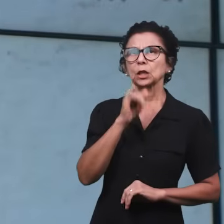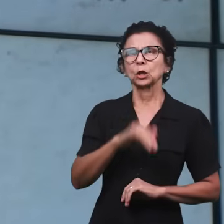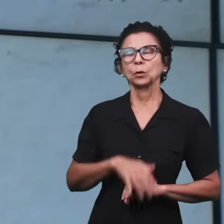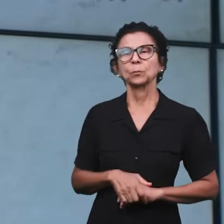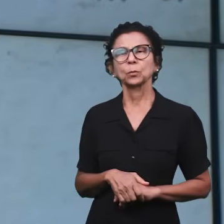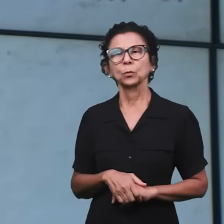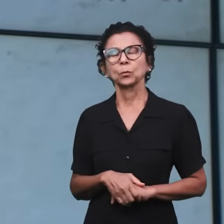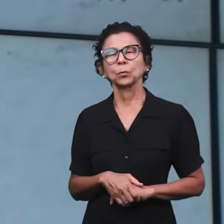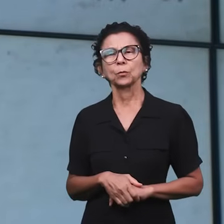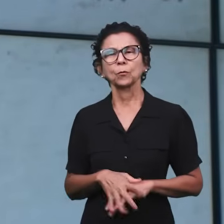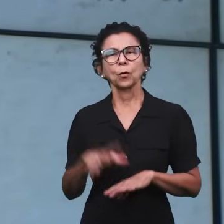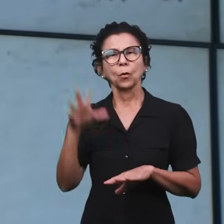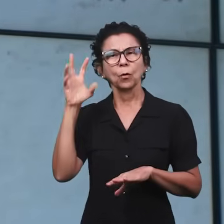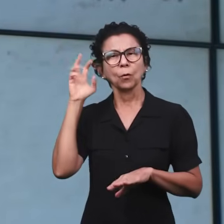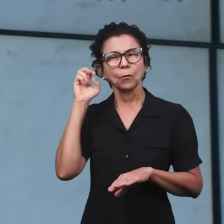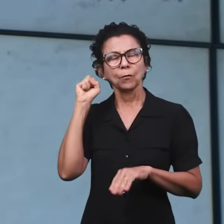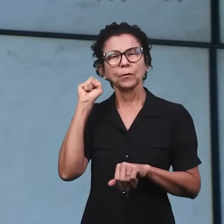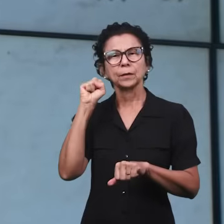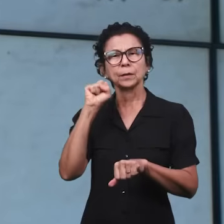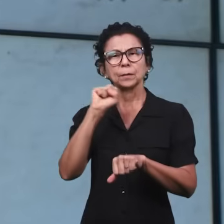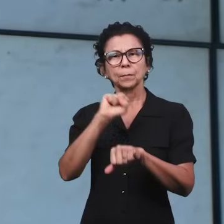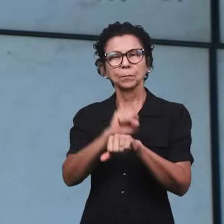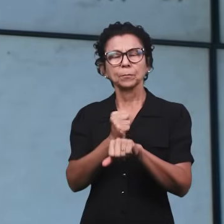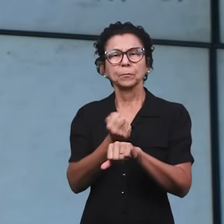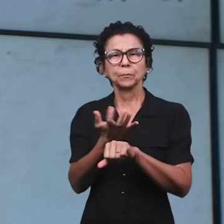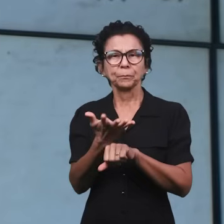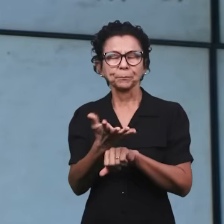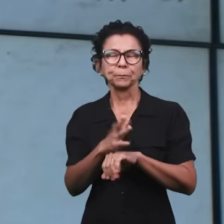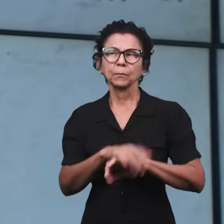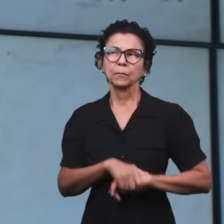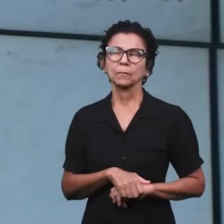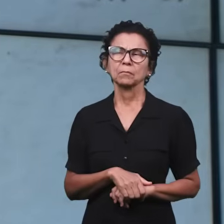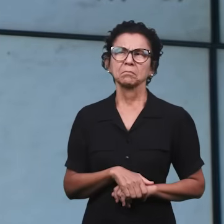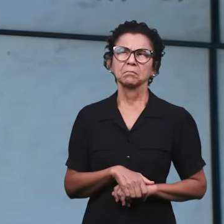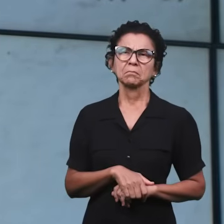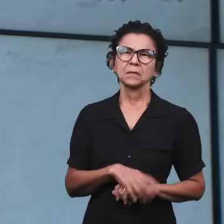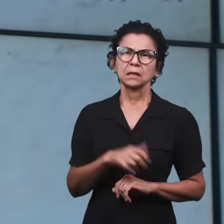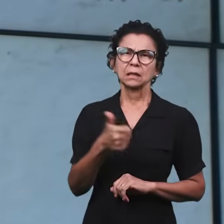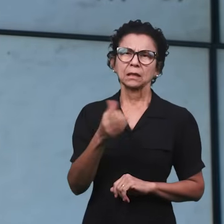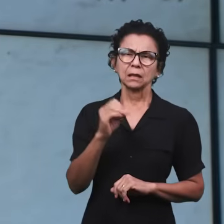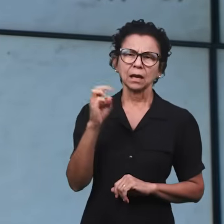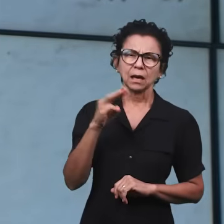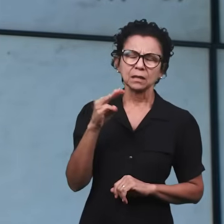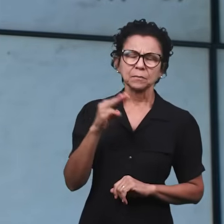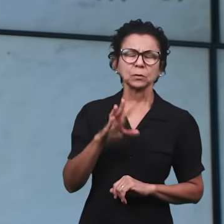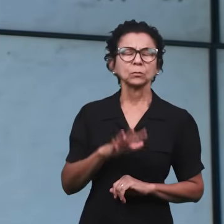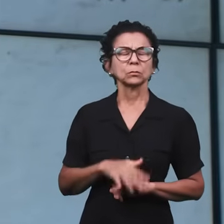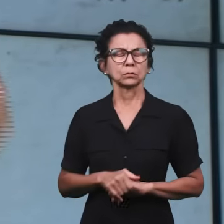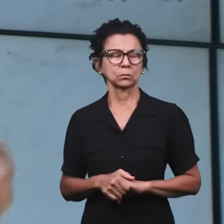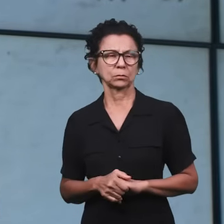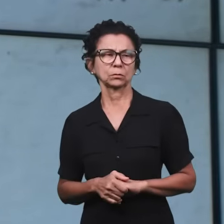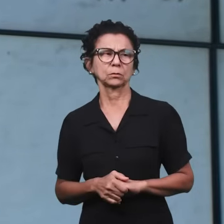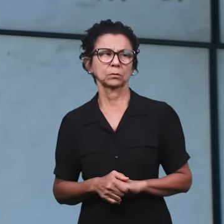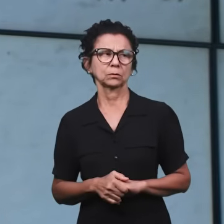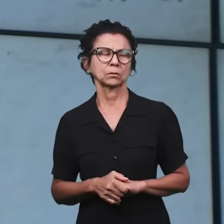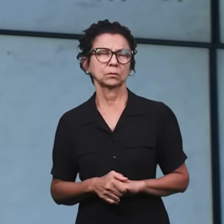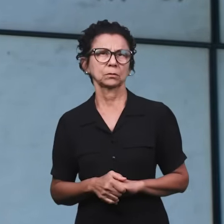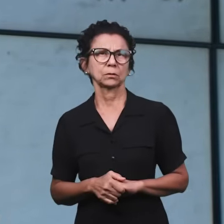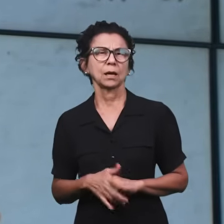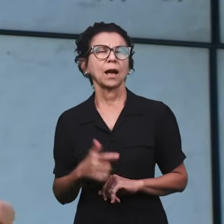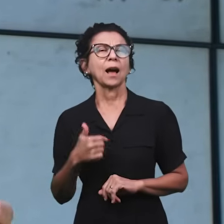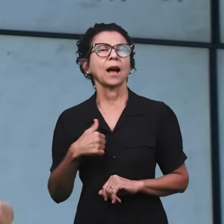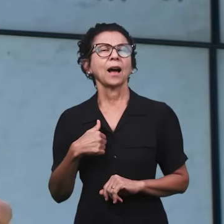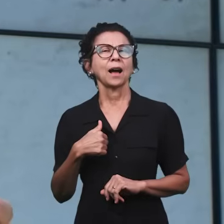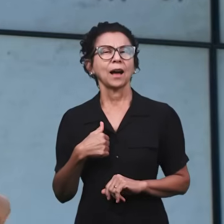um podcast, eu vou ouvir um comentário de 5, 10 minutos, e vou entender que agora eu